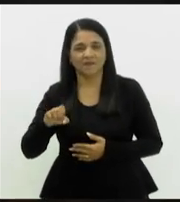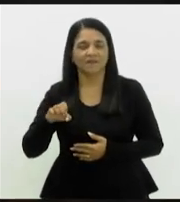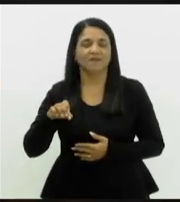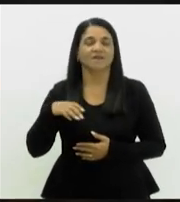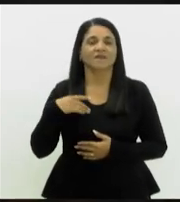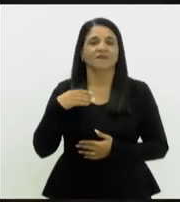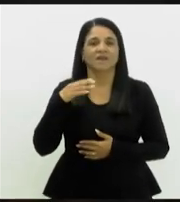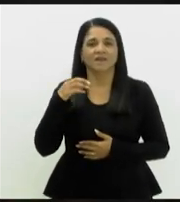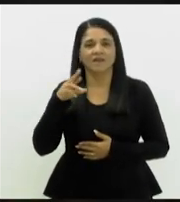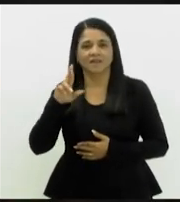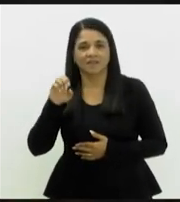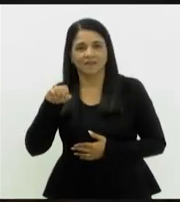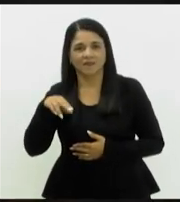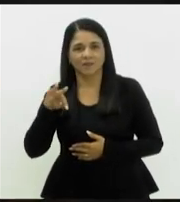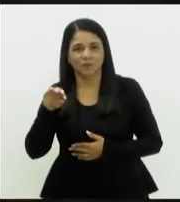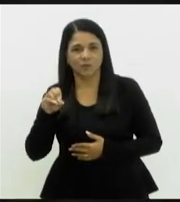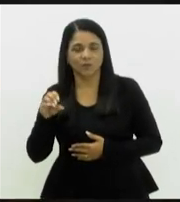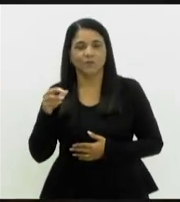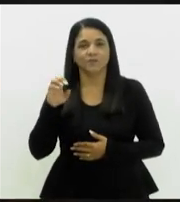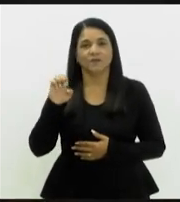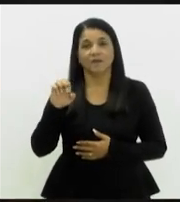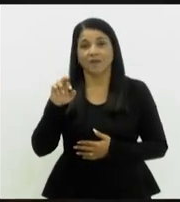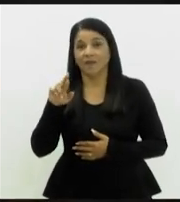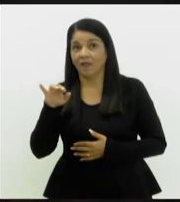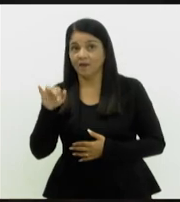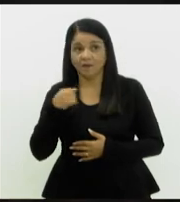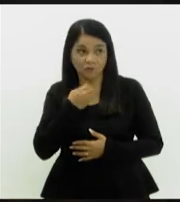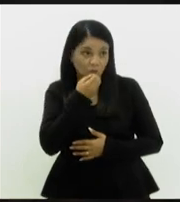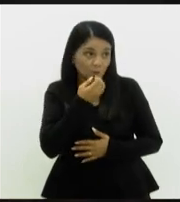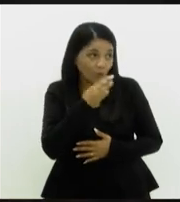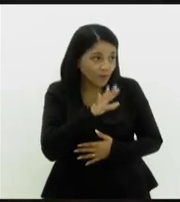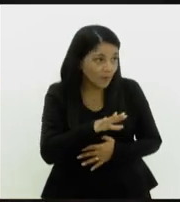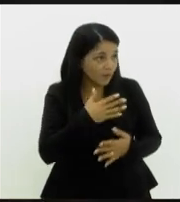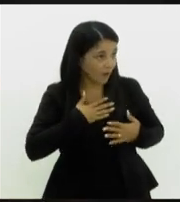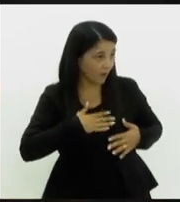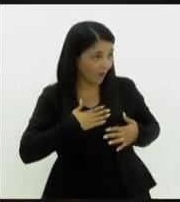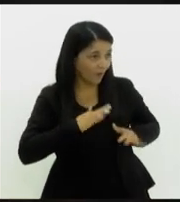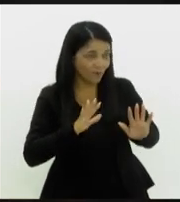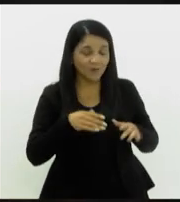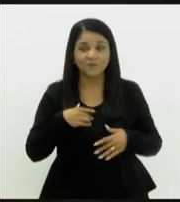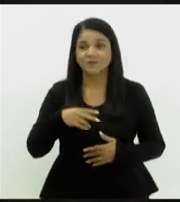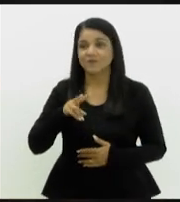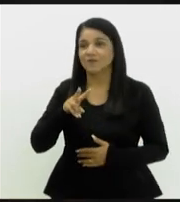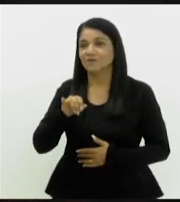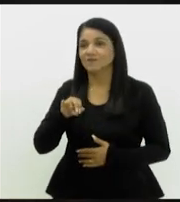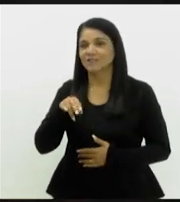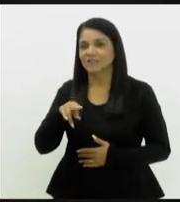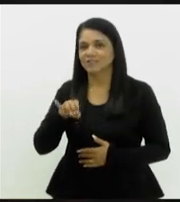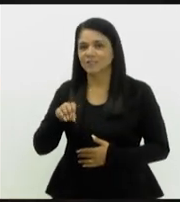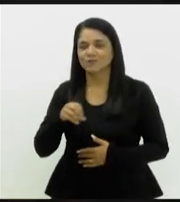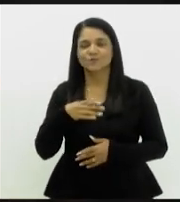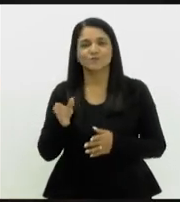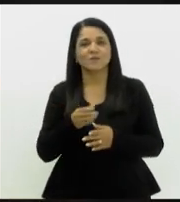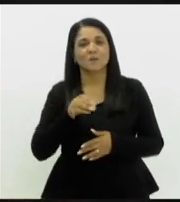Élica. Só estou dando boa tarde, calma. Vinícius Cozolino e Marina MST.